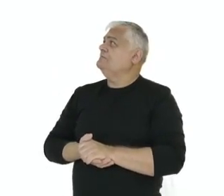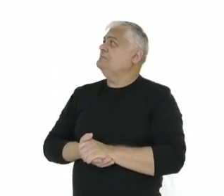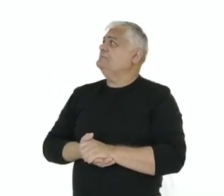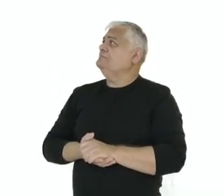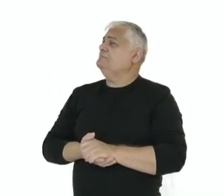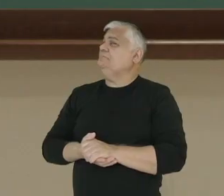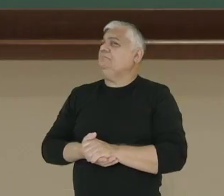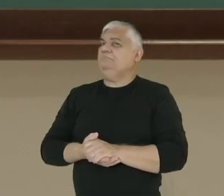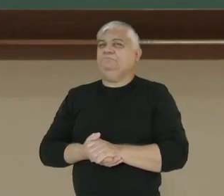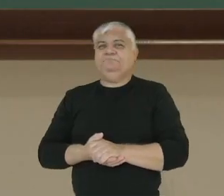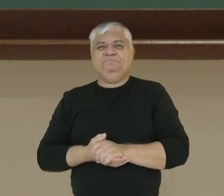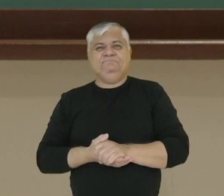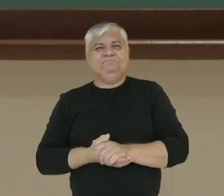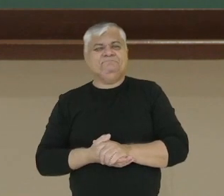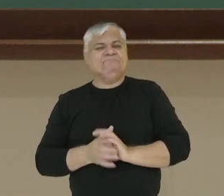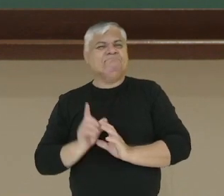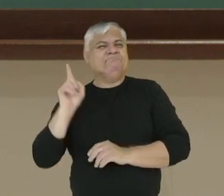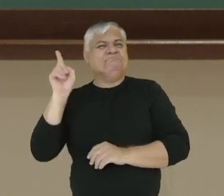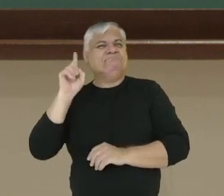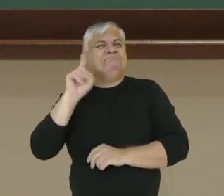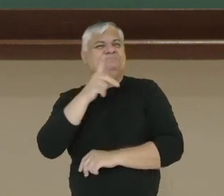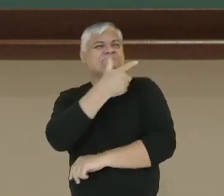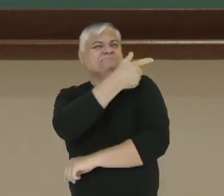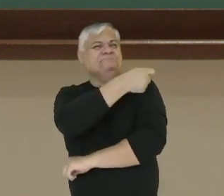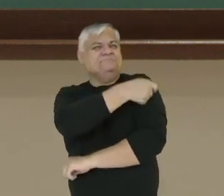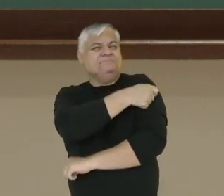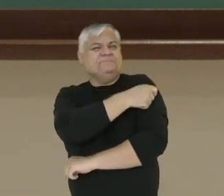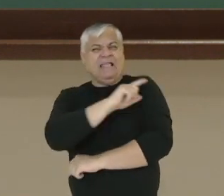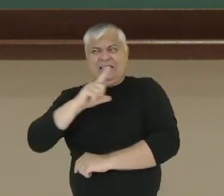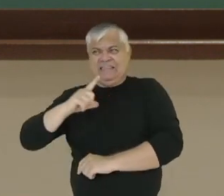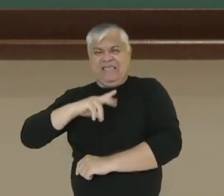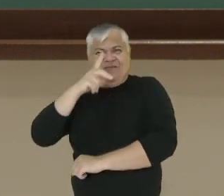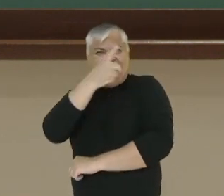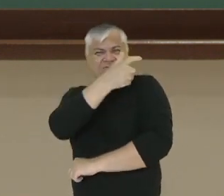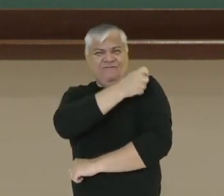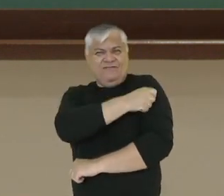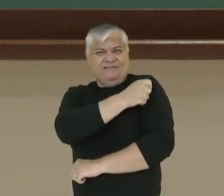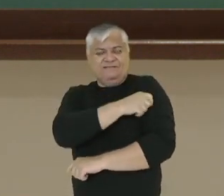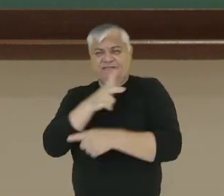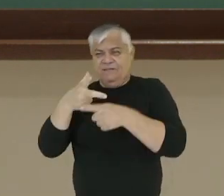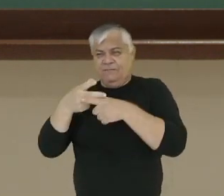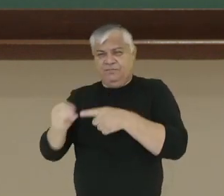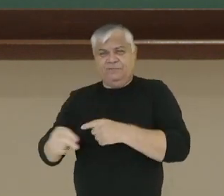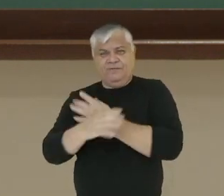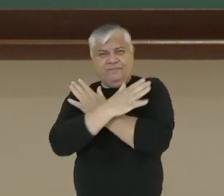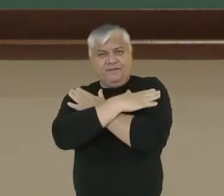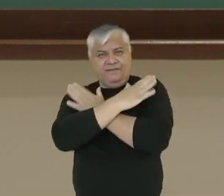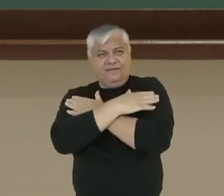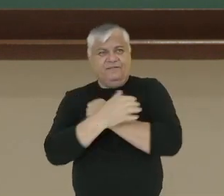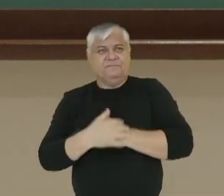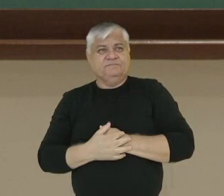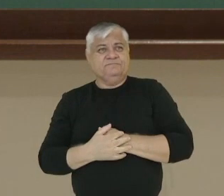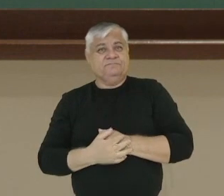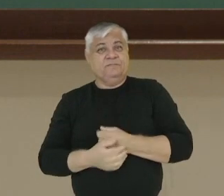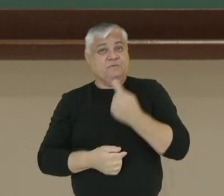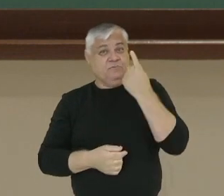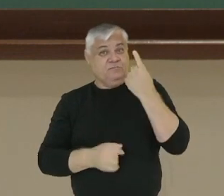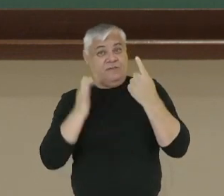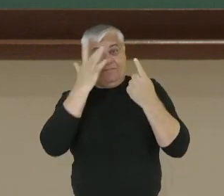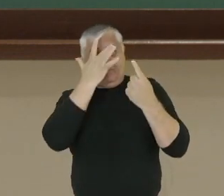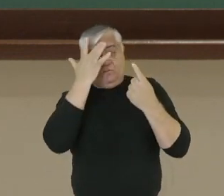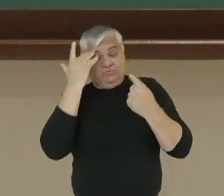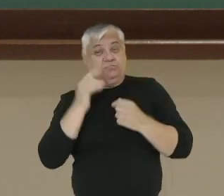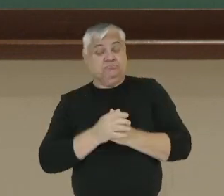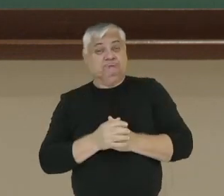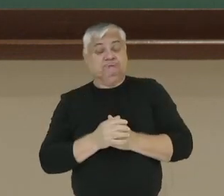desemprego? Vamos pensar juntos o que nós podemos observar aqui. Temos ali uma pessoa,